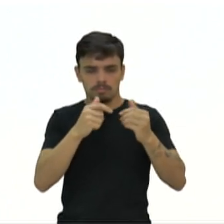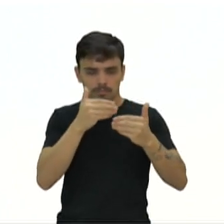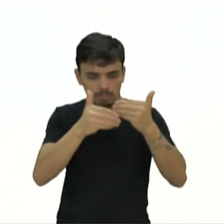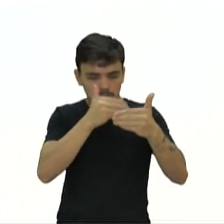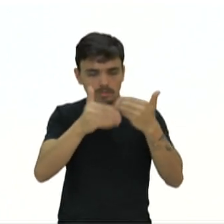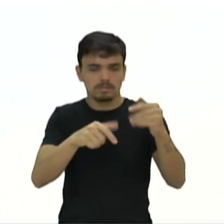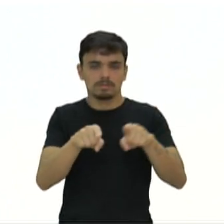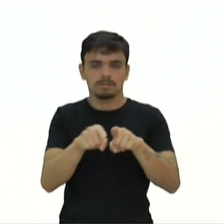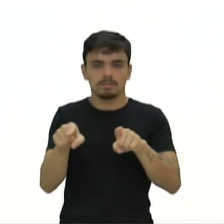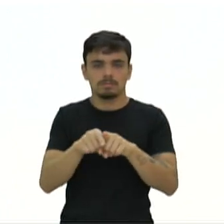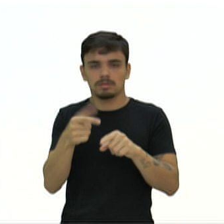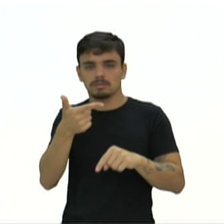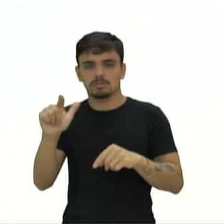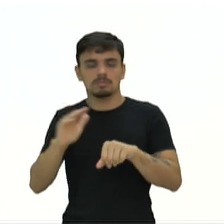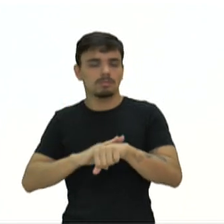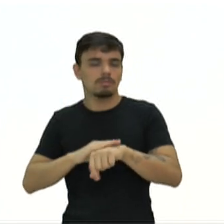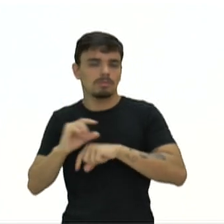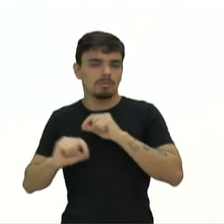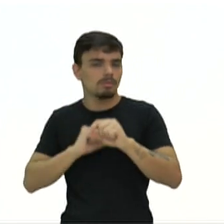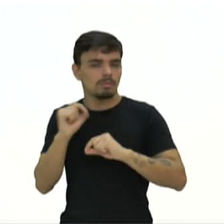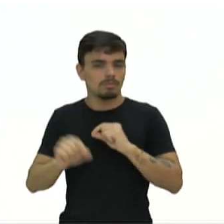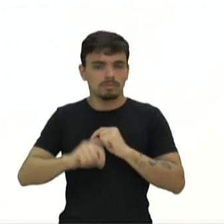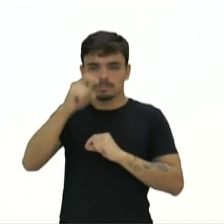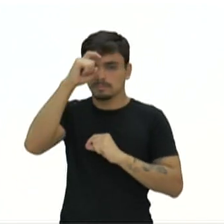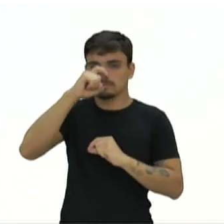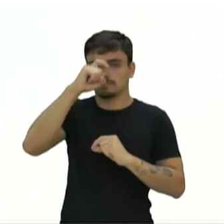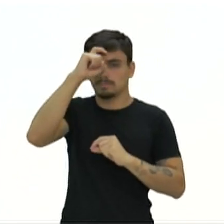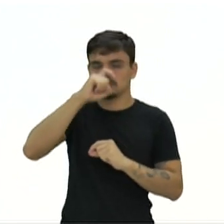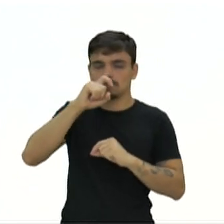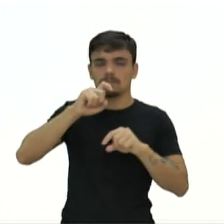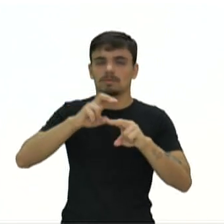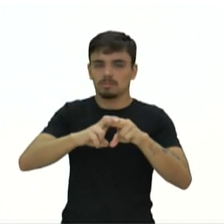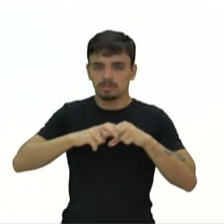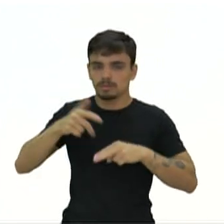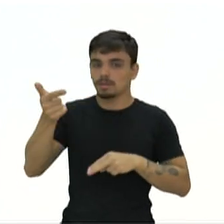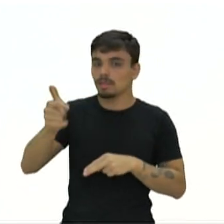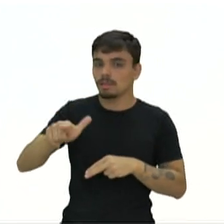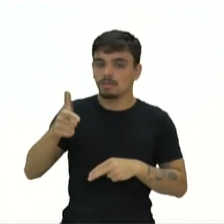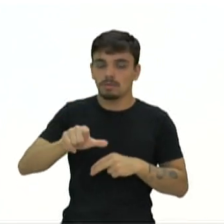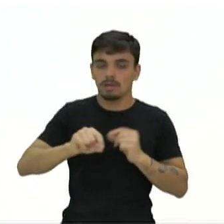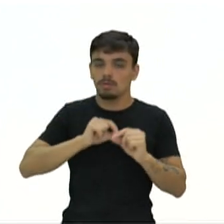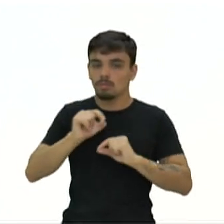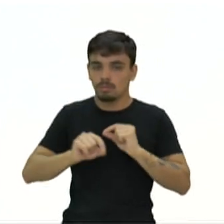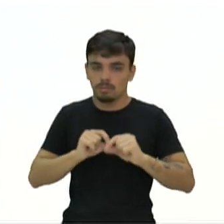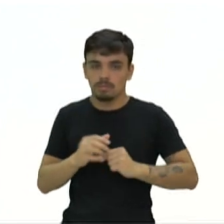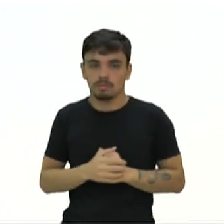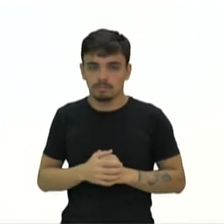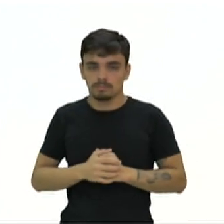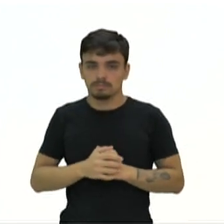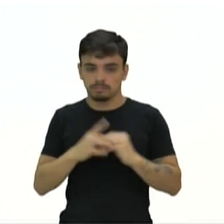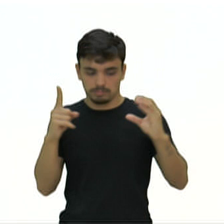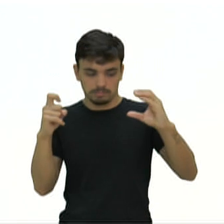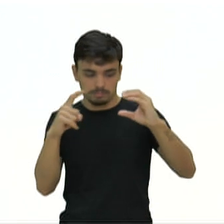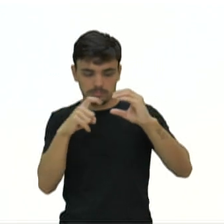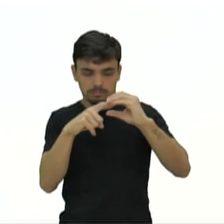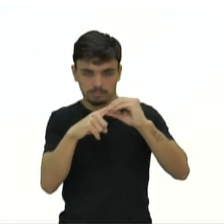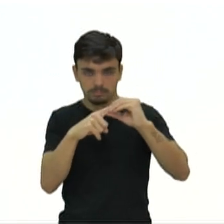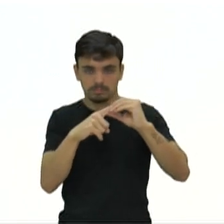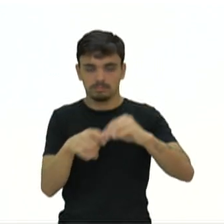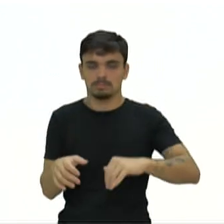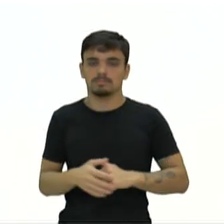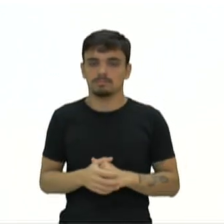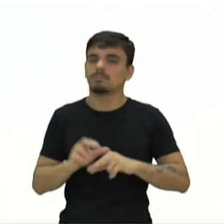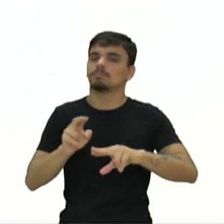beleza? E no segundo momento, a menstruação pelo fato de não ter tido a fecundação, tá? Então,